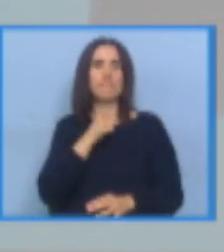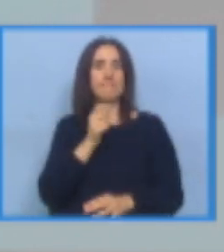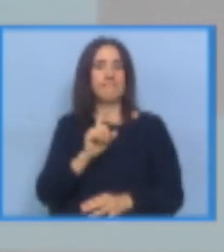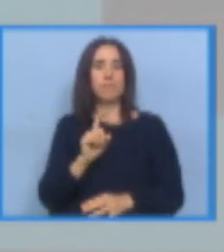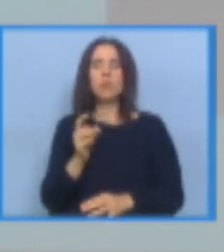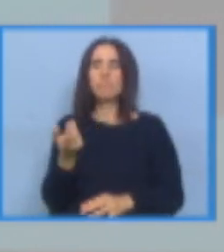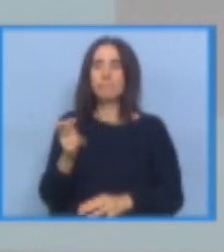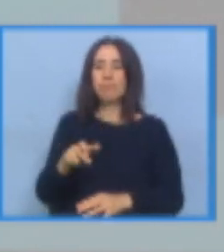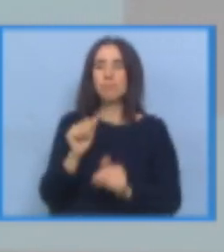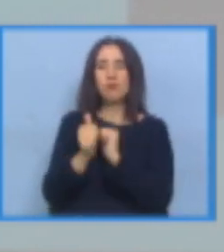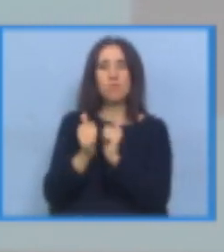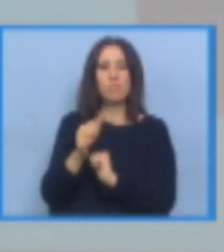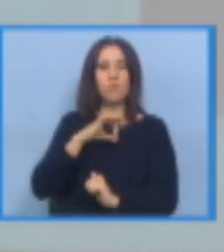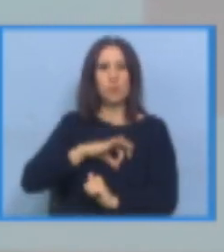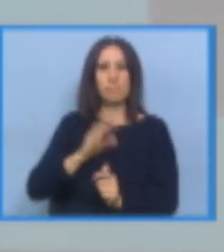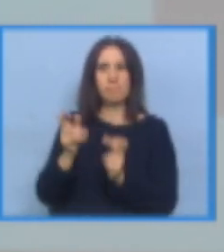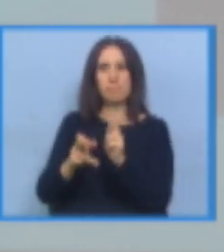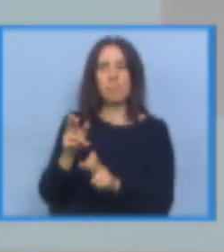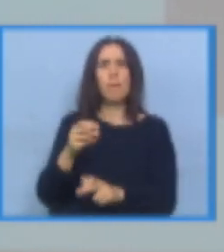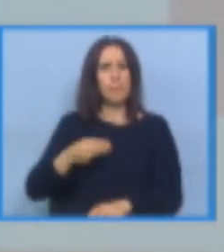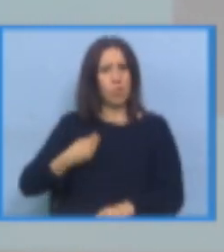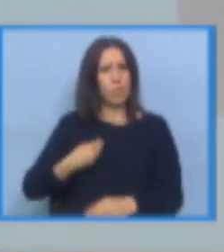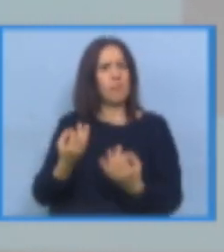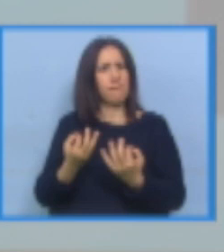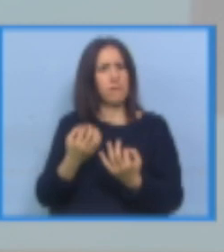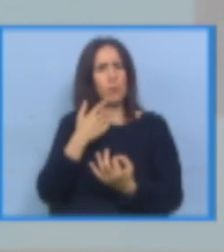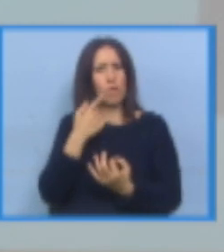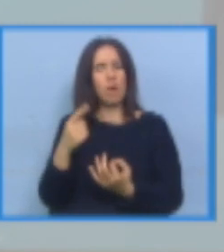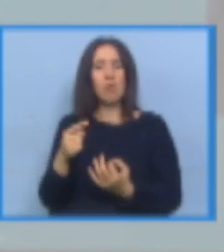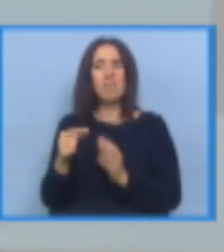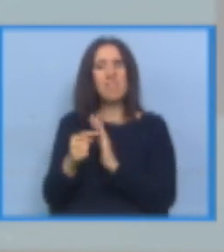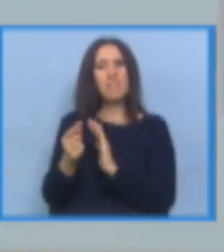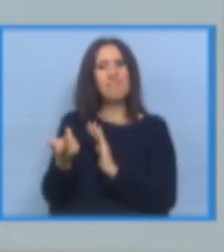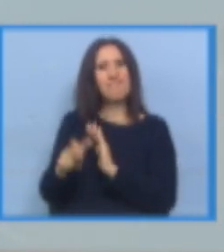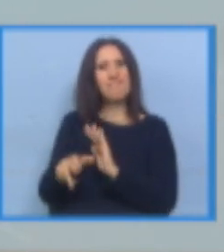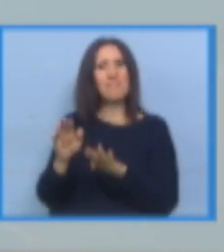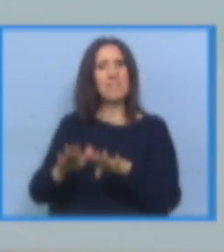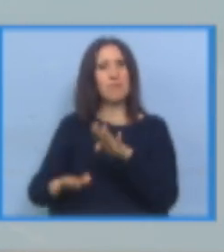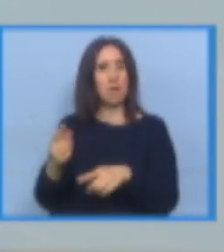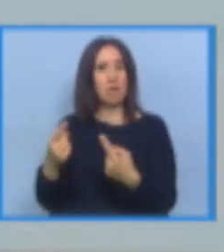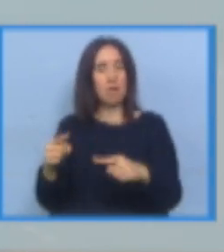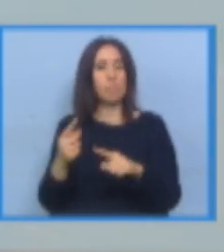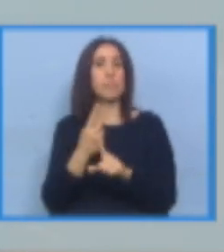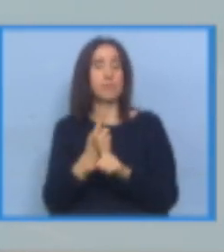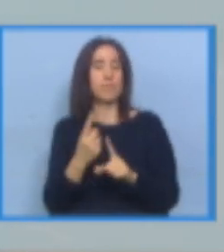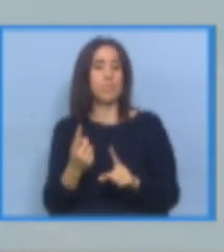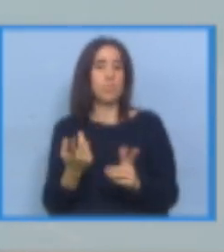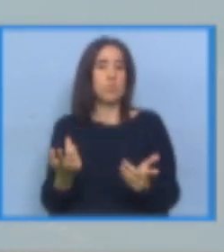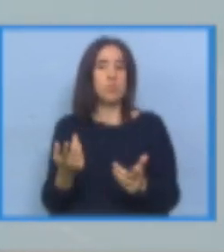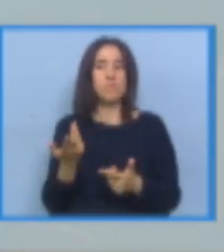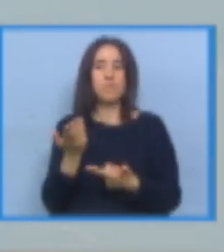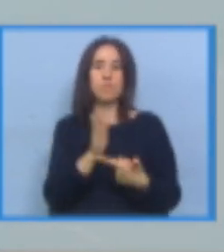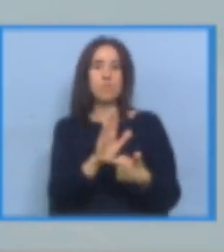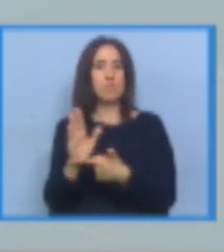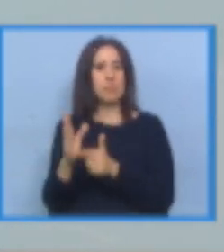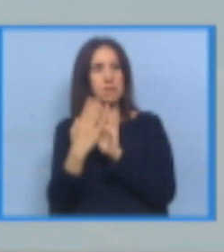ao desporto profissional, e é óbvio que também nos preocupa essa dimensão, por vezes, mais negativa que existe, porque há um